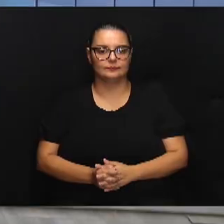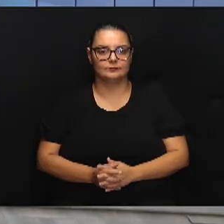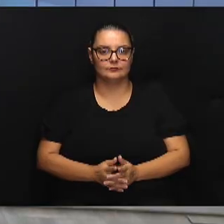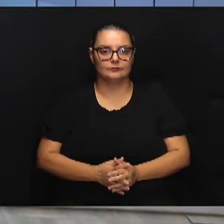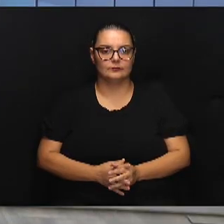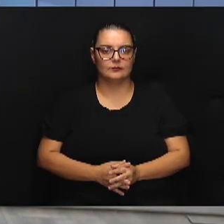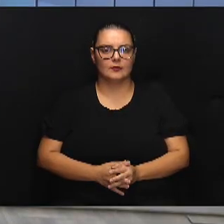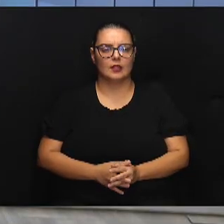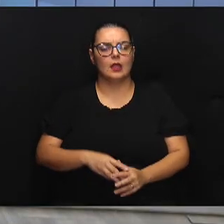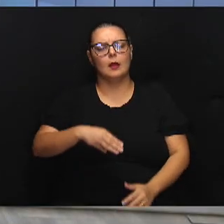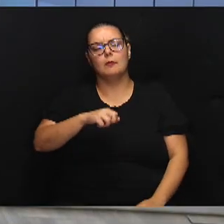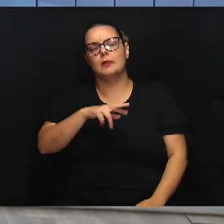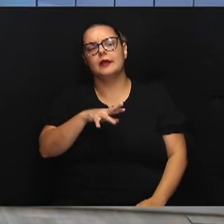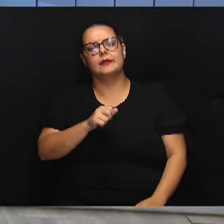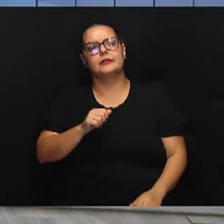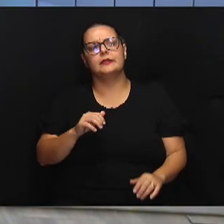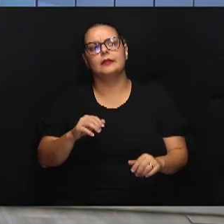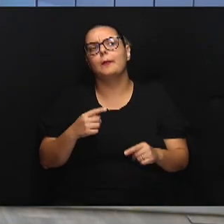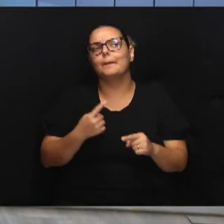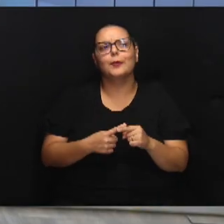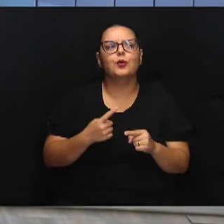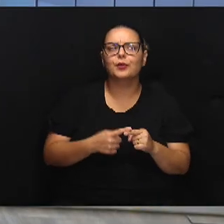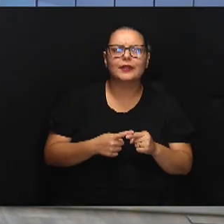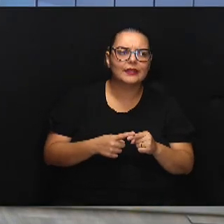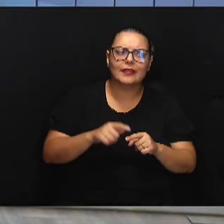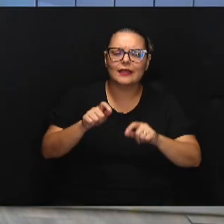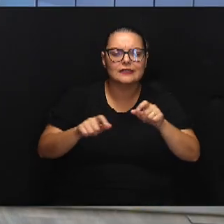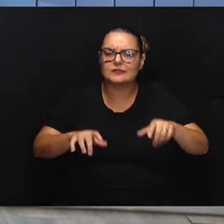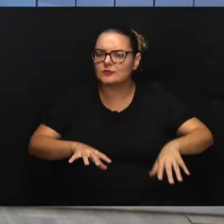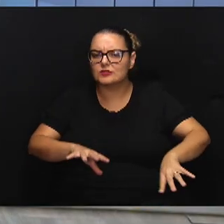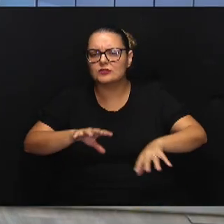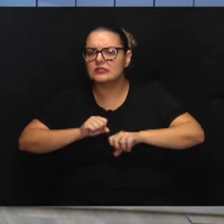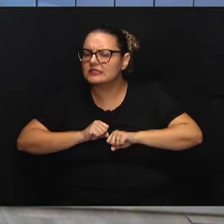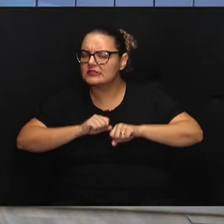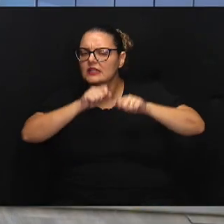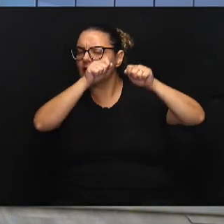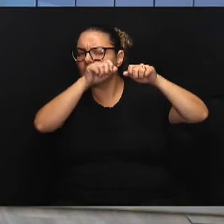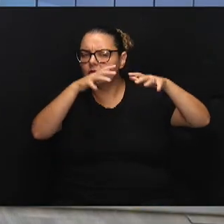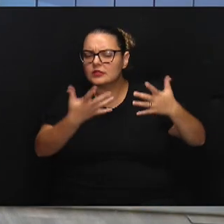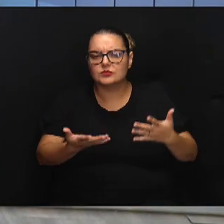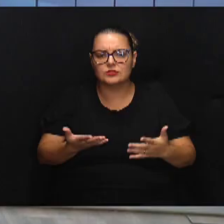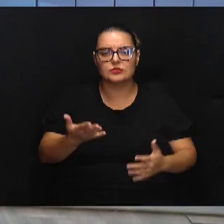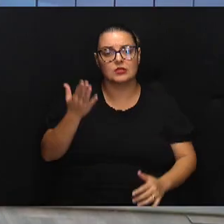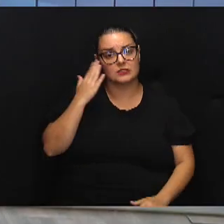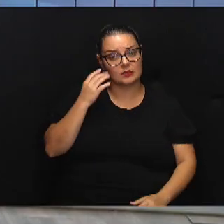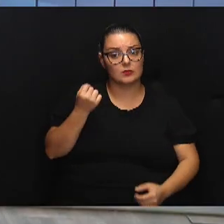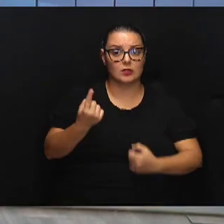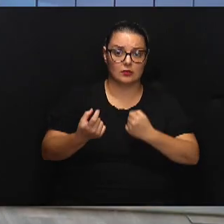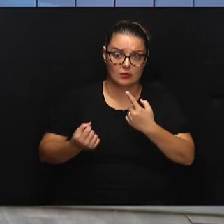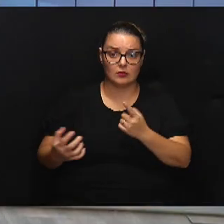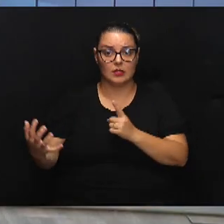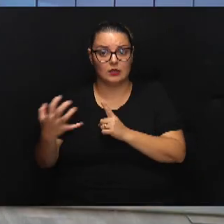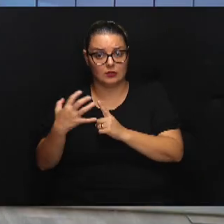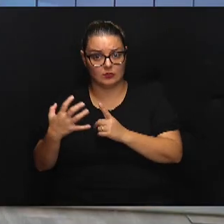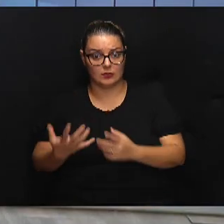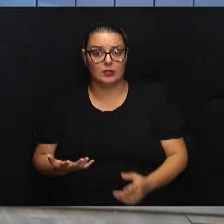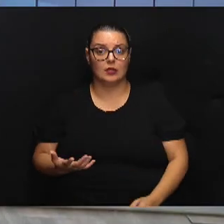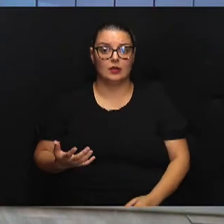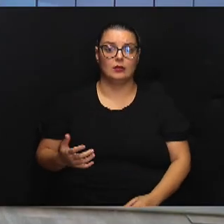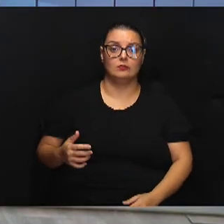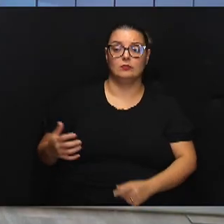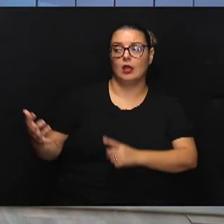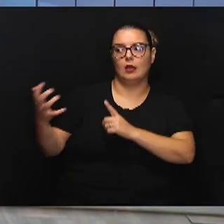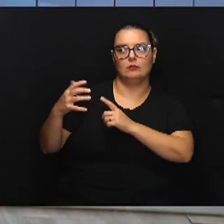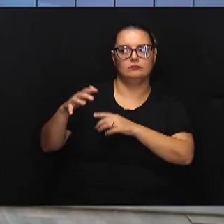Maria, qual que é a causa do autismo? Já se sabe, né, que alguns fatores influenciam, né, os ambientais,